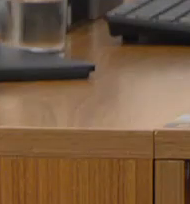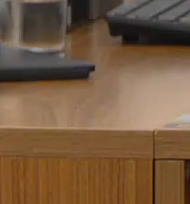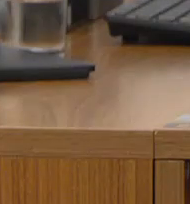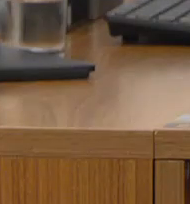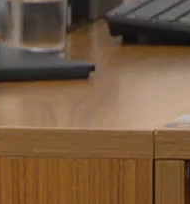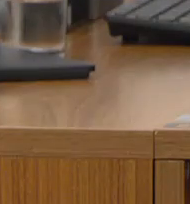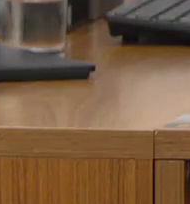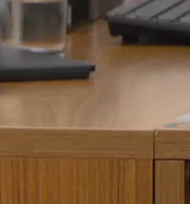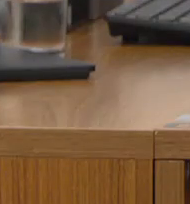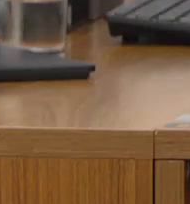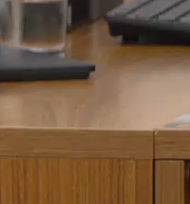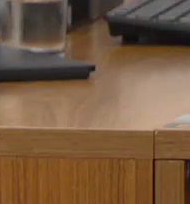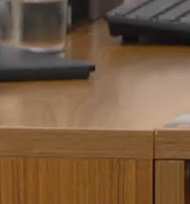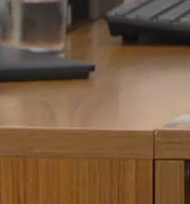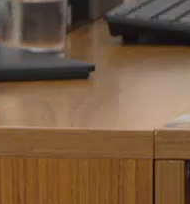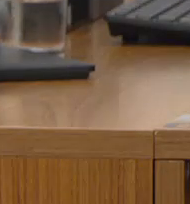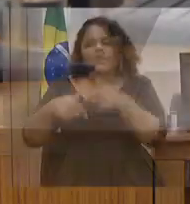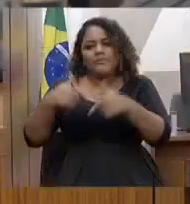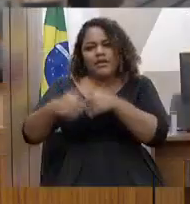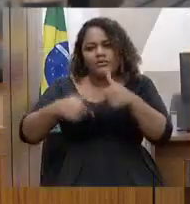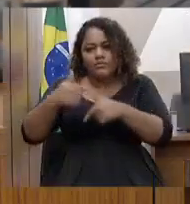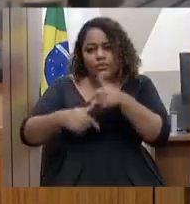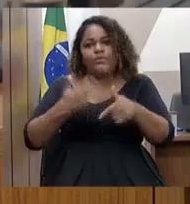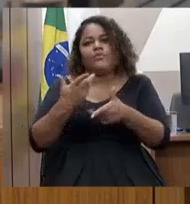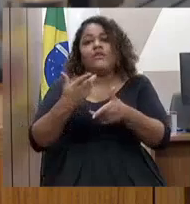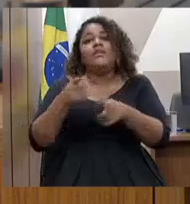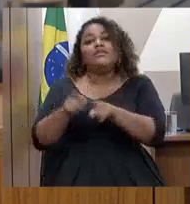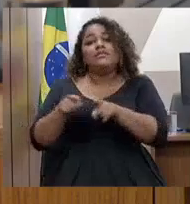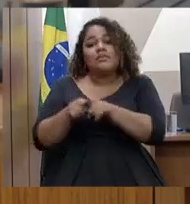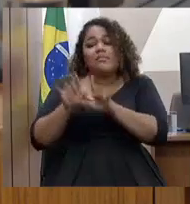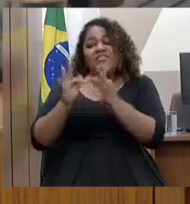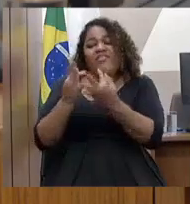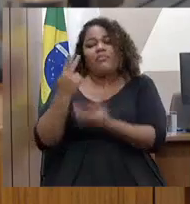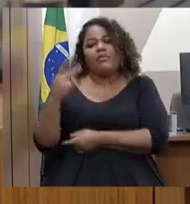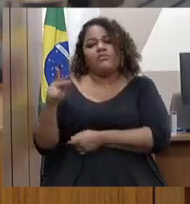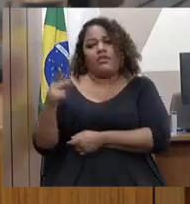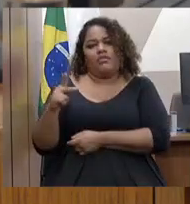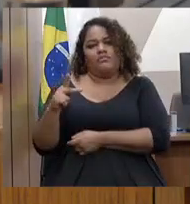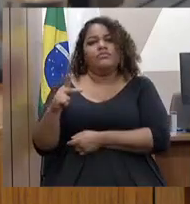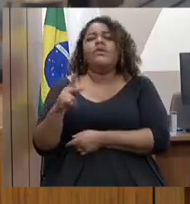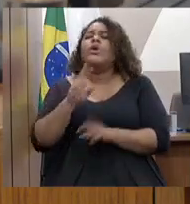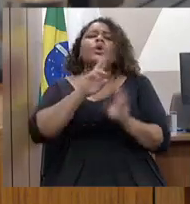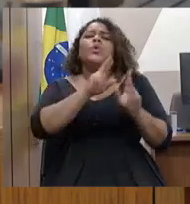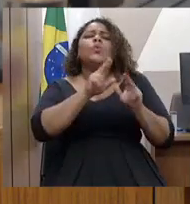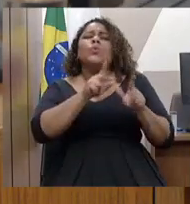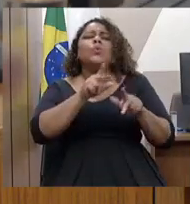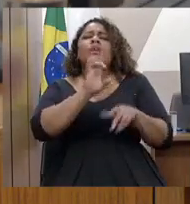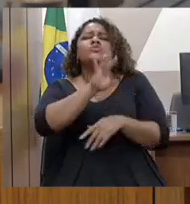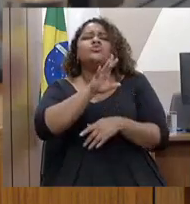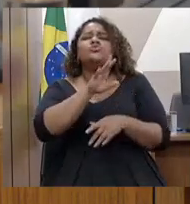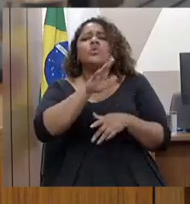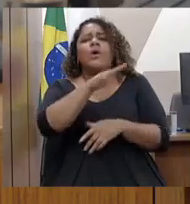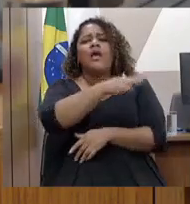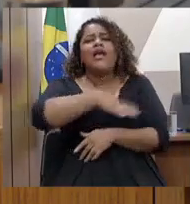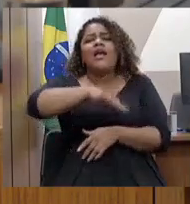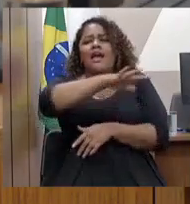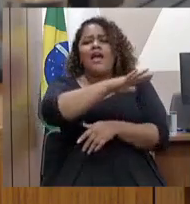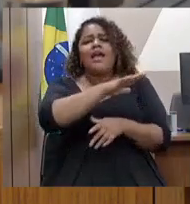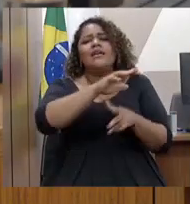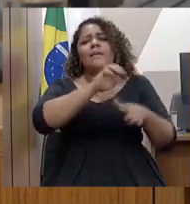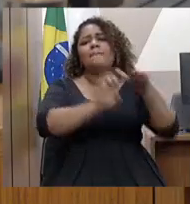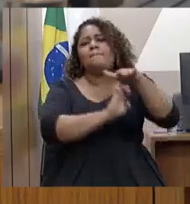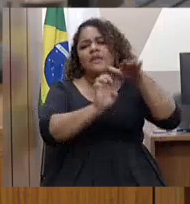atingida Vamos conversar pela mineração muito mais de 272 pessoas já morreram em Brumadinho